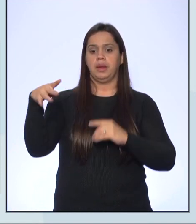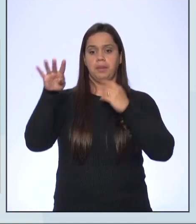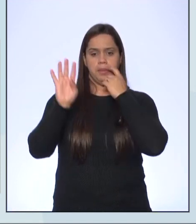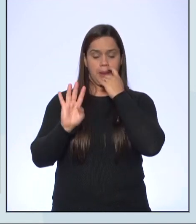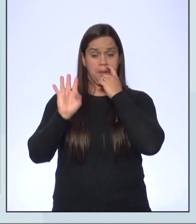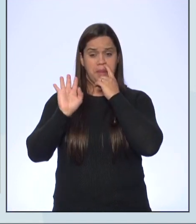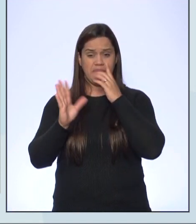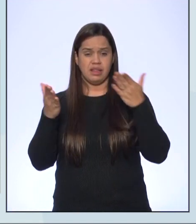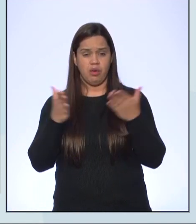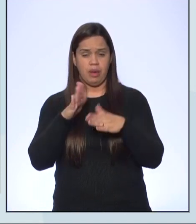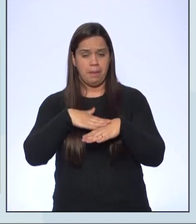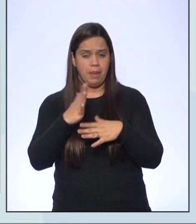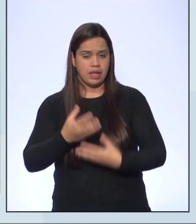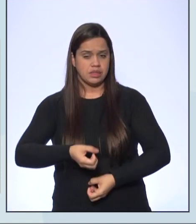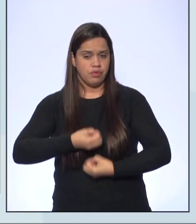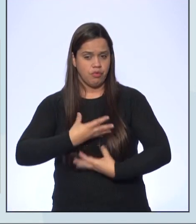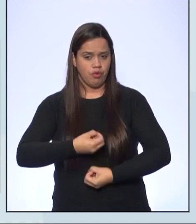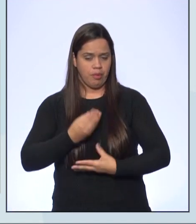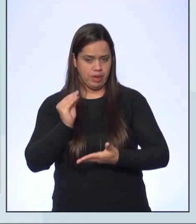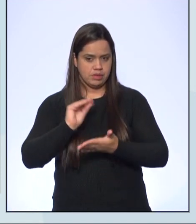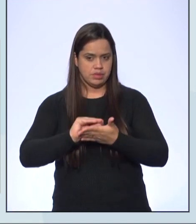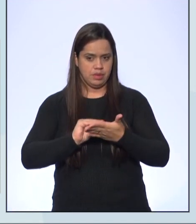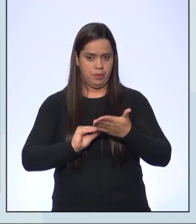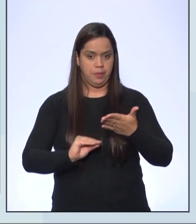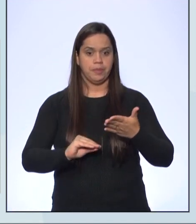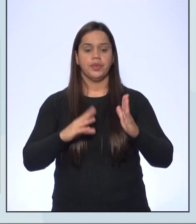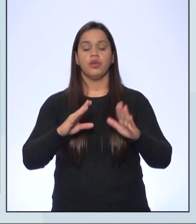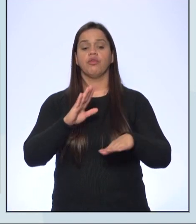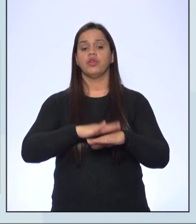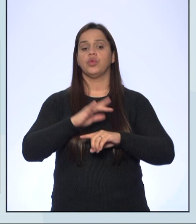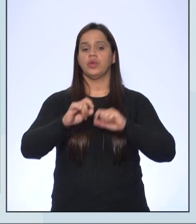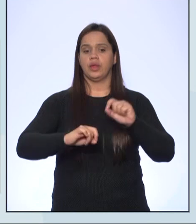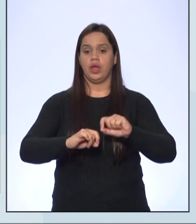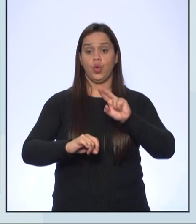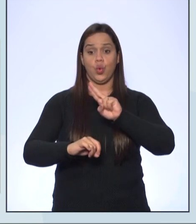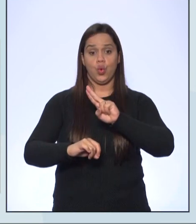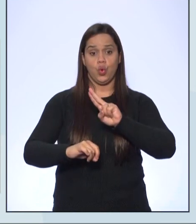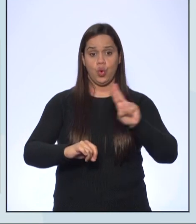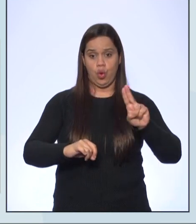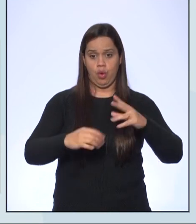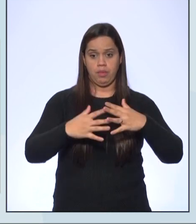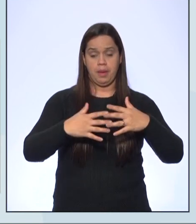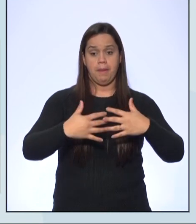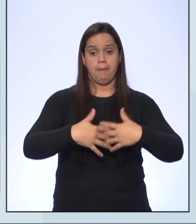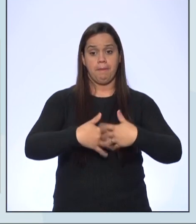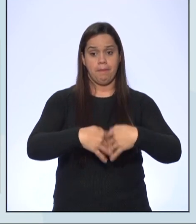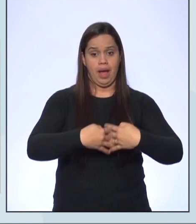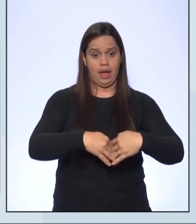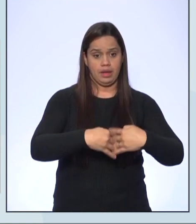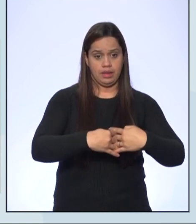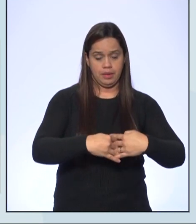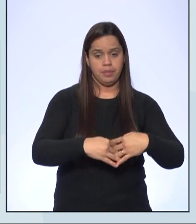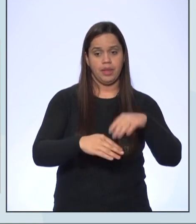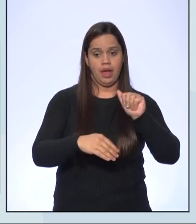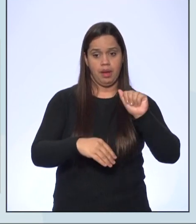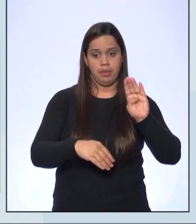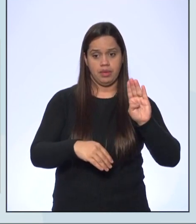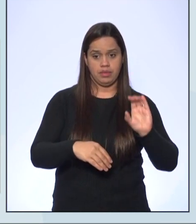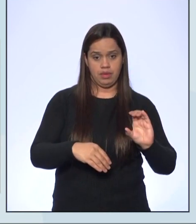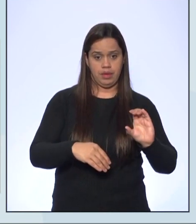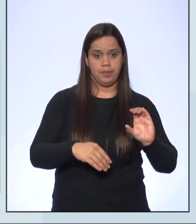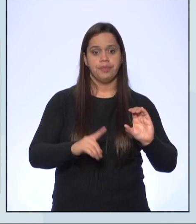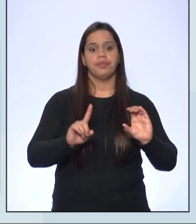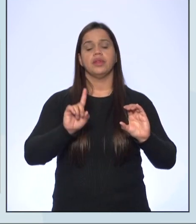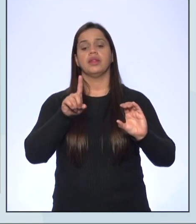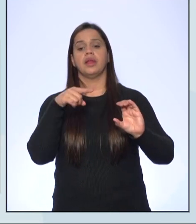mais elaborada. O que eu fiz? Eu coloquei o nome de máquinas, que era a máquina A, B e C e o total.